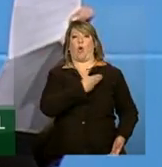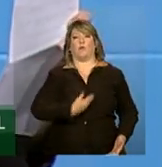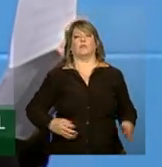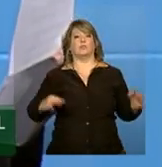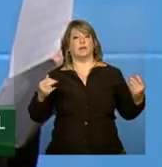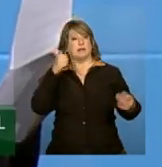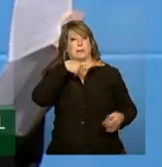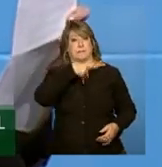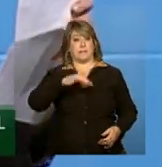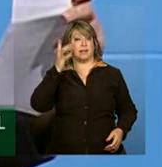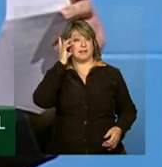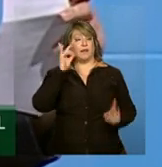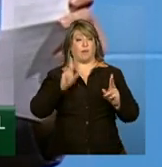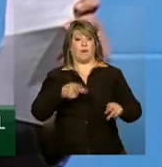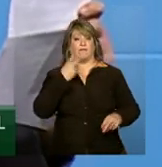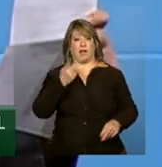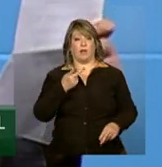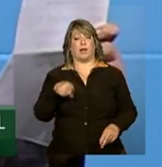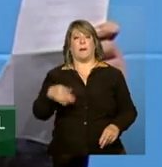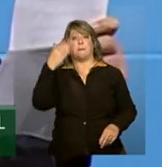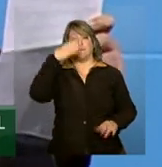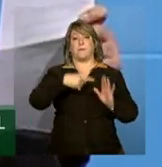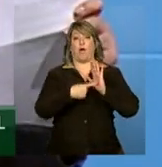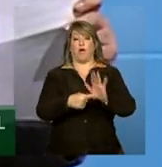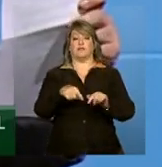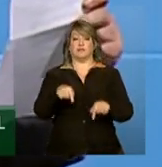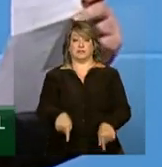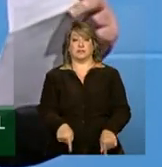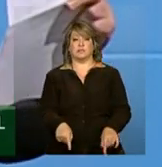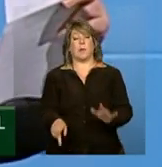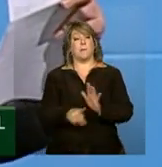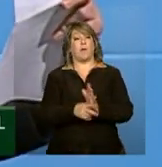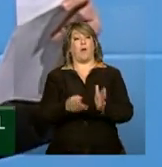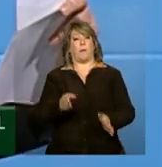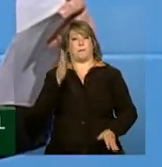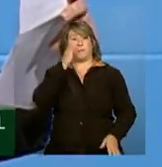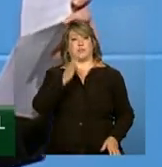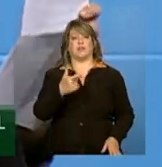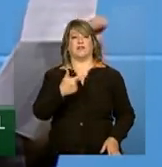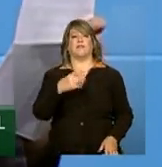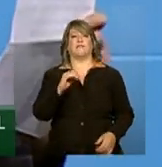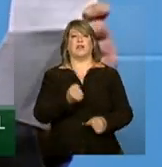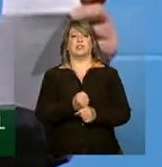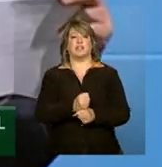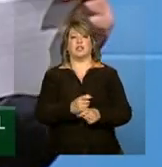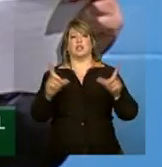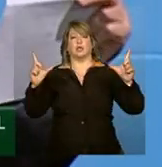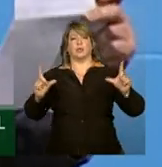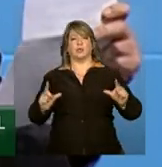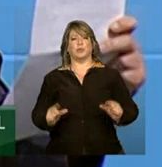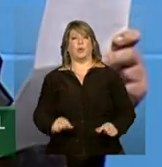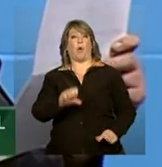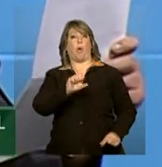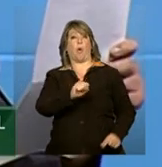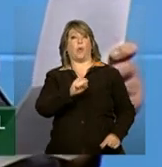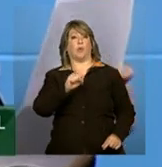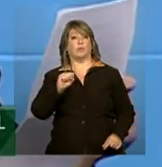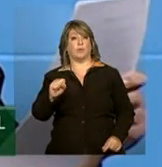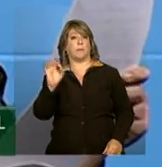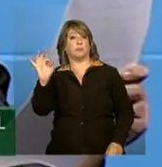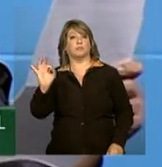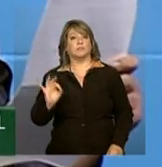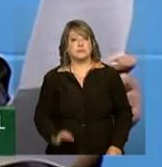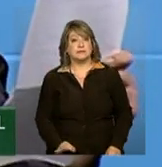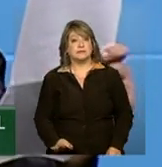disse a nossa presidenta. A prova disso, eu acho que é o próprio Brasil. Em 20 anos, houve uma redução de 88%